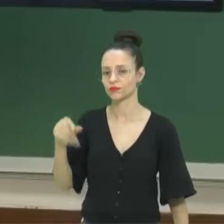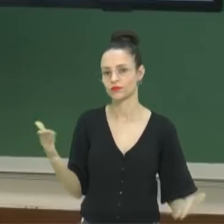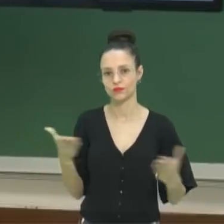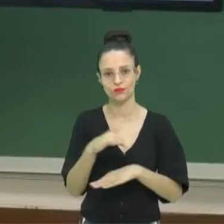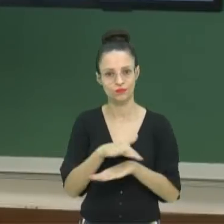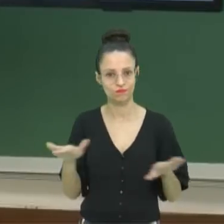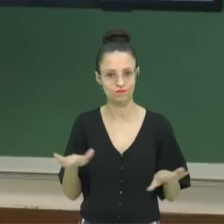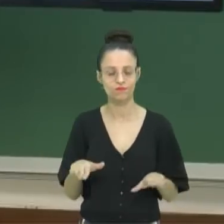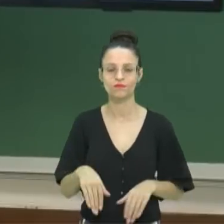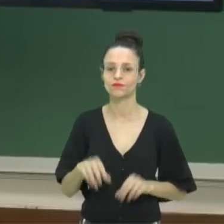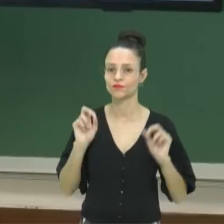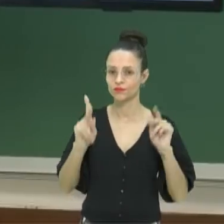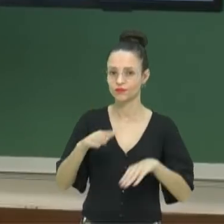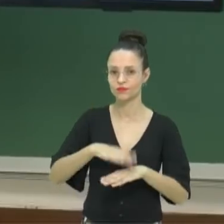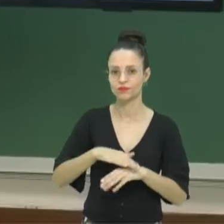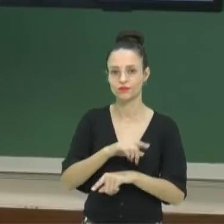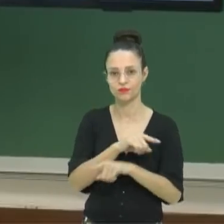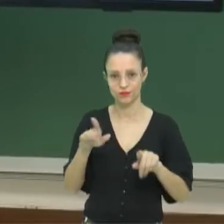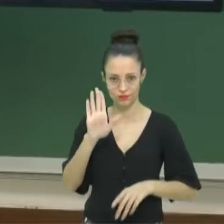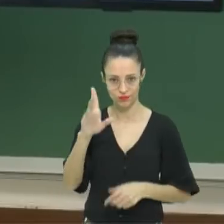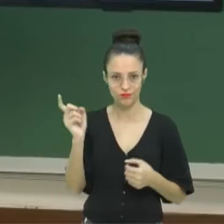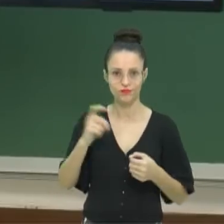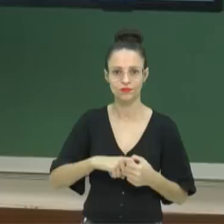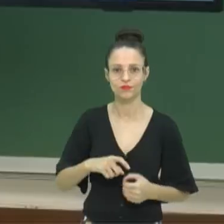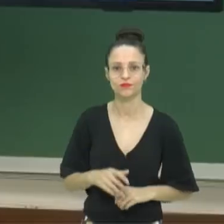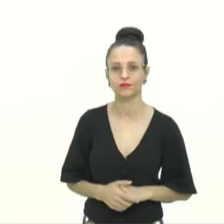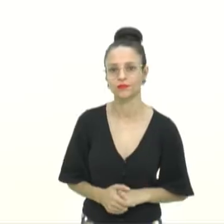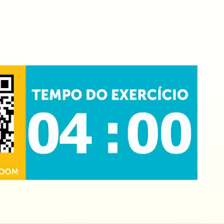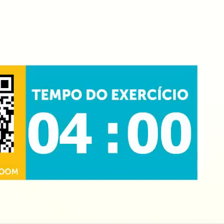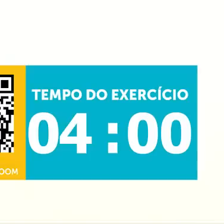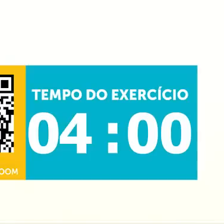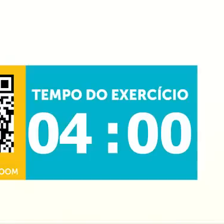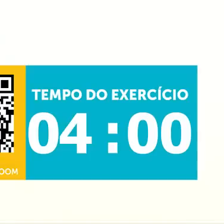ok? Um tempinho para você e já voltamos.